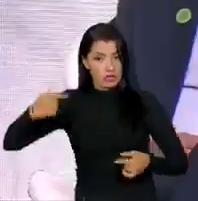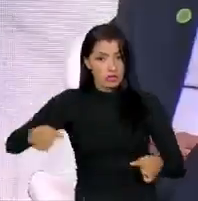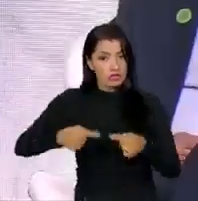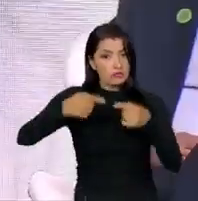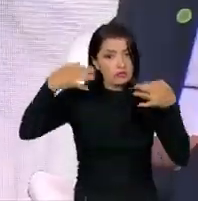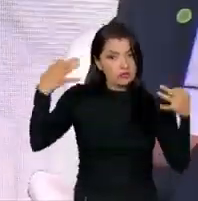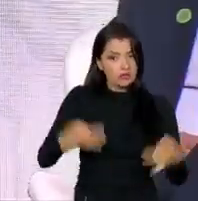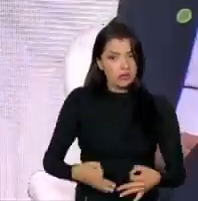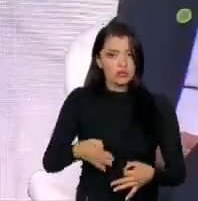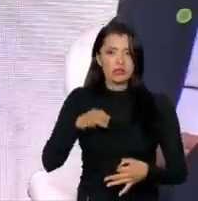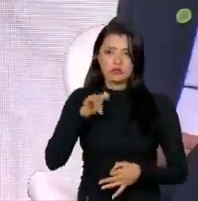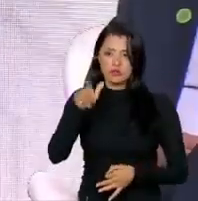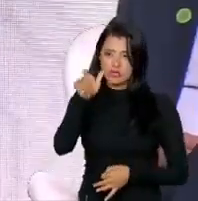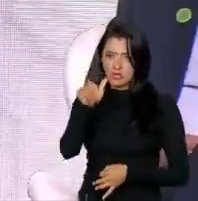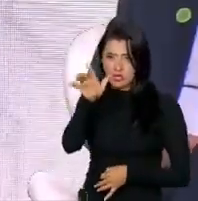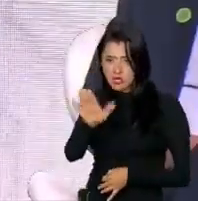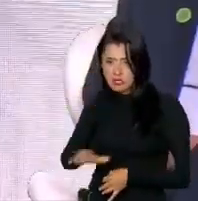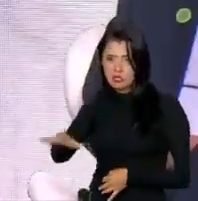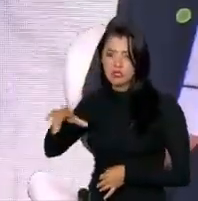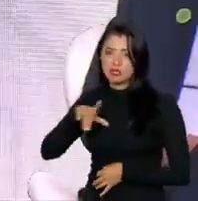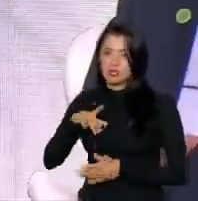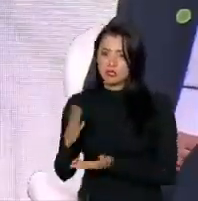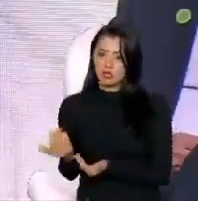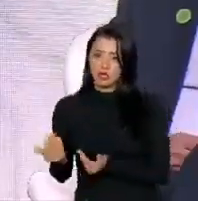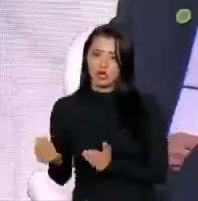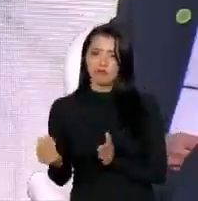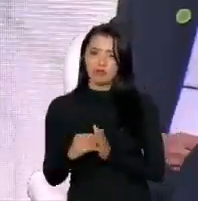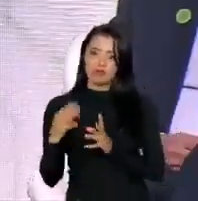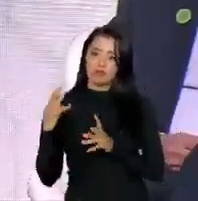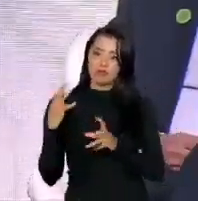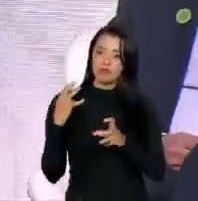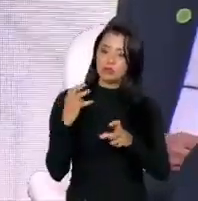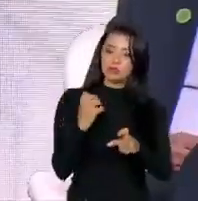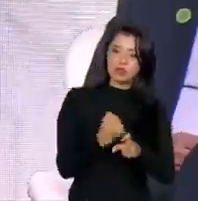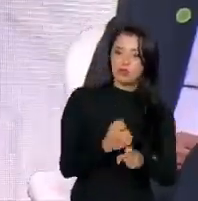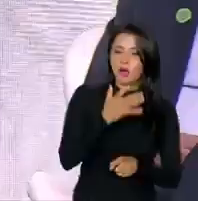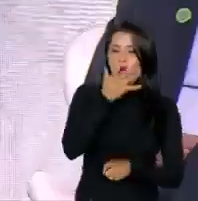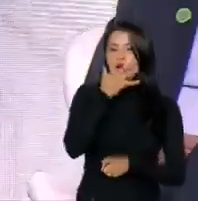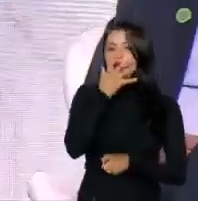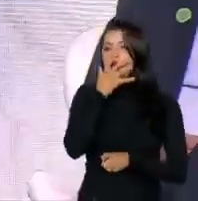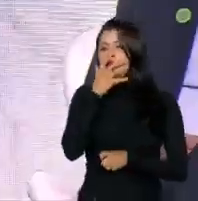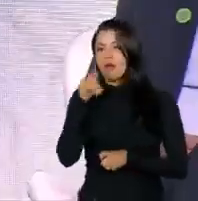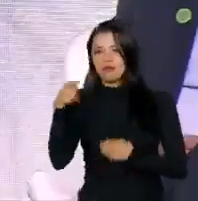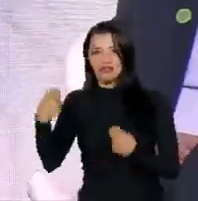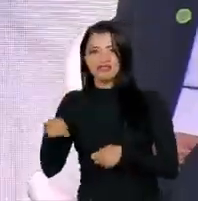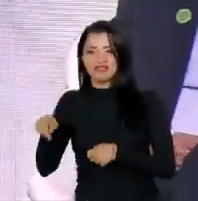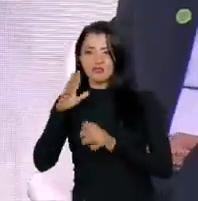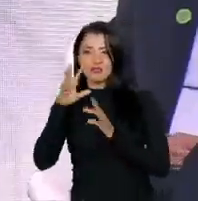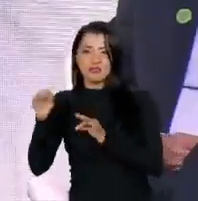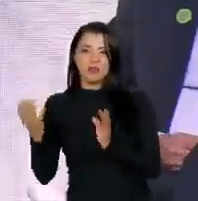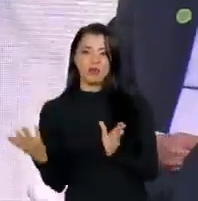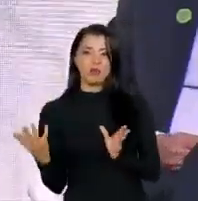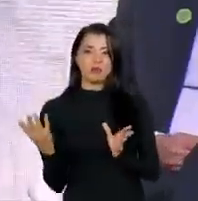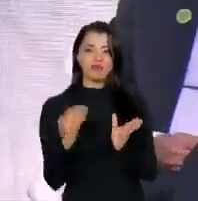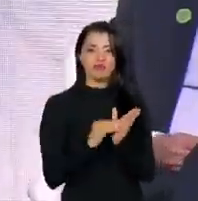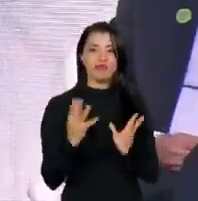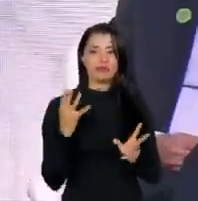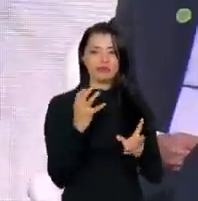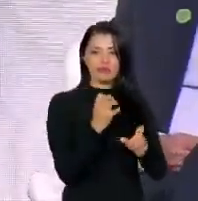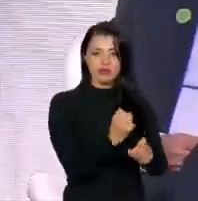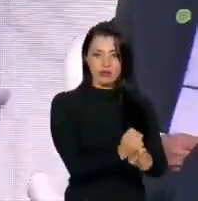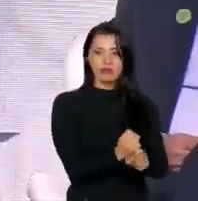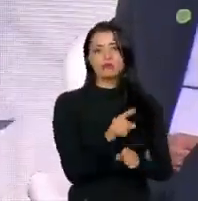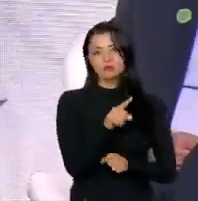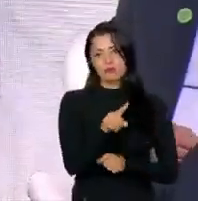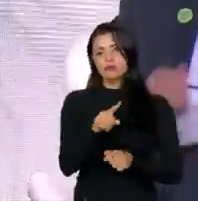garantir essa criança, esse jovem, no orçamento. Garantir essa criança no orçamento significa dizer que as ações